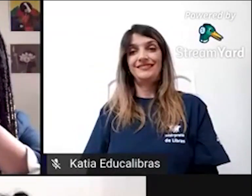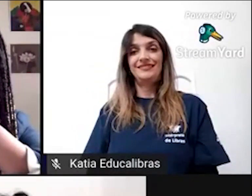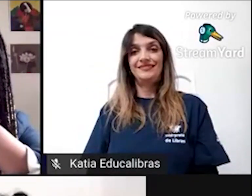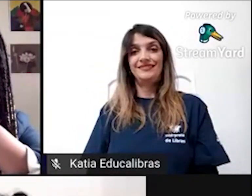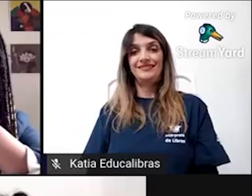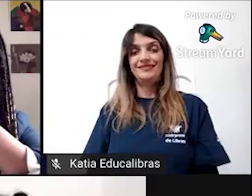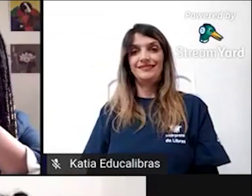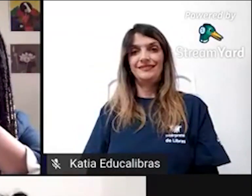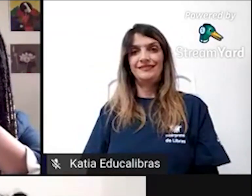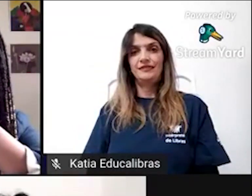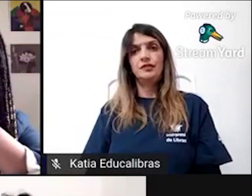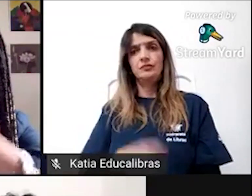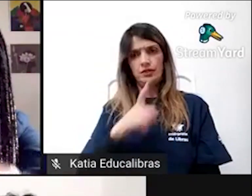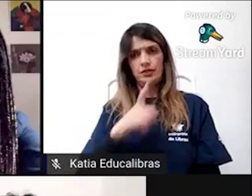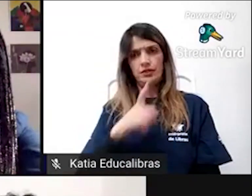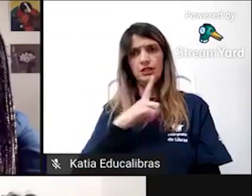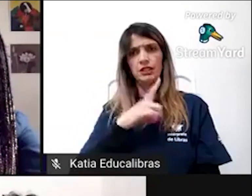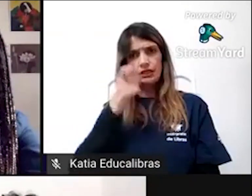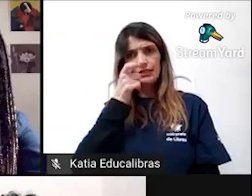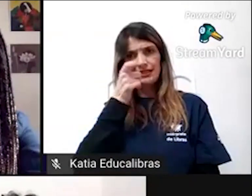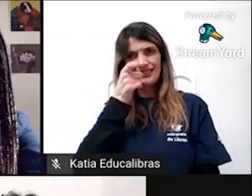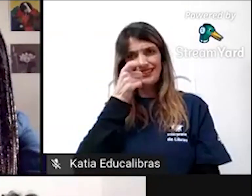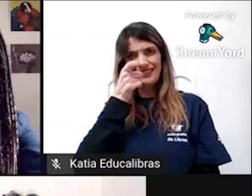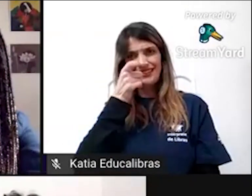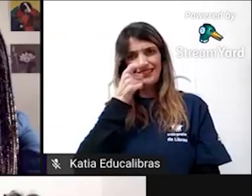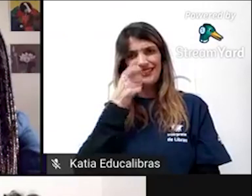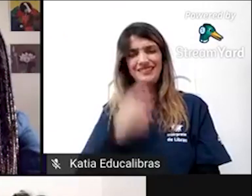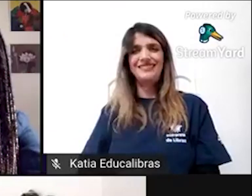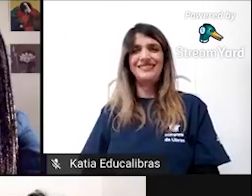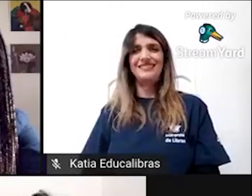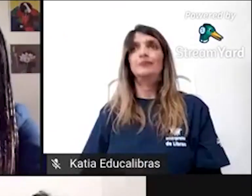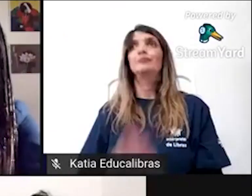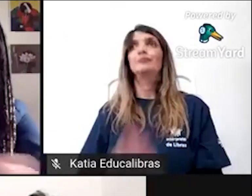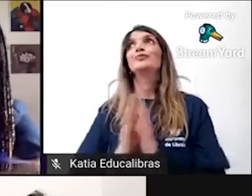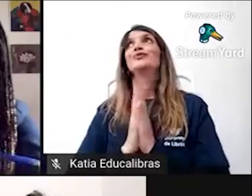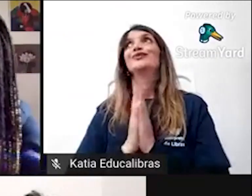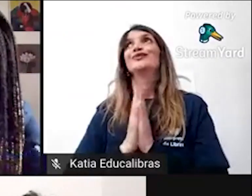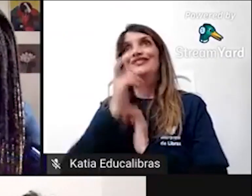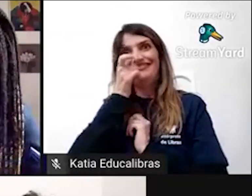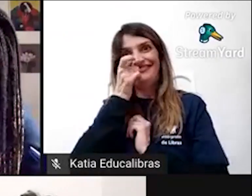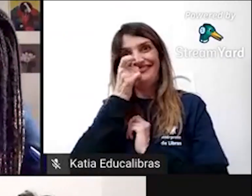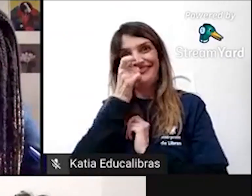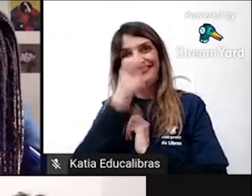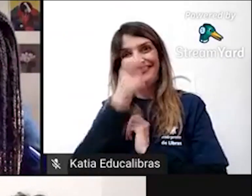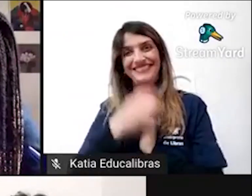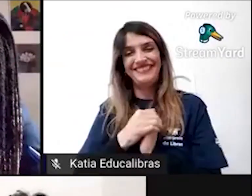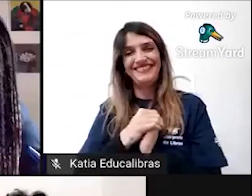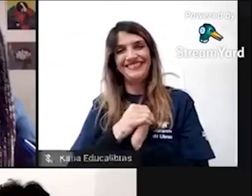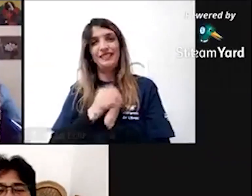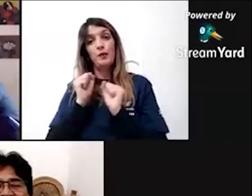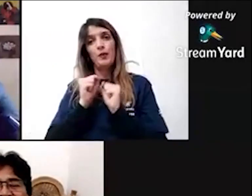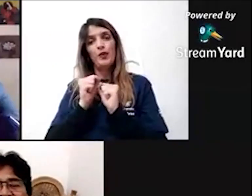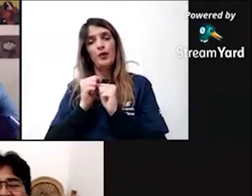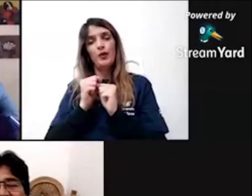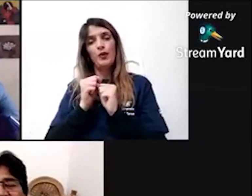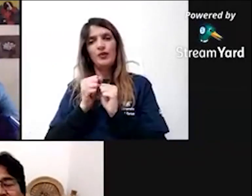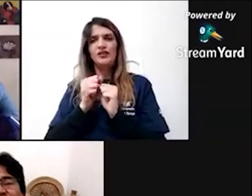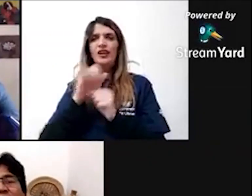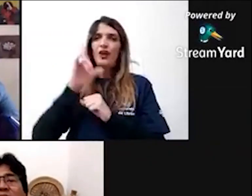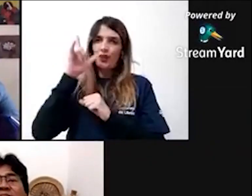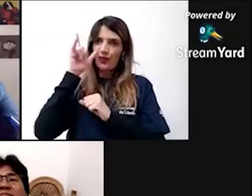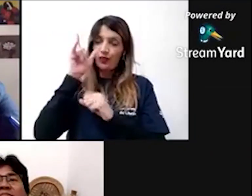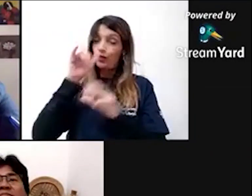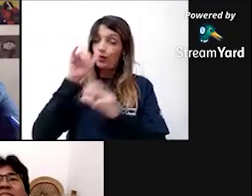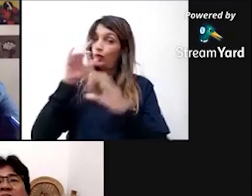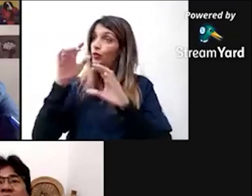tiver interessado, eu pediria, pelo amor de Deus, esteja interessado, vocês poderiam ir lá no meu canal no YouTube, se